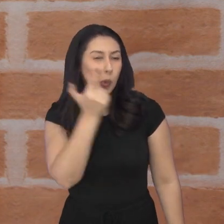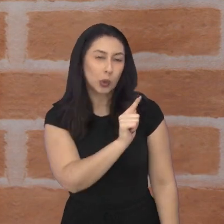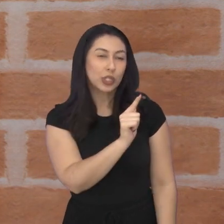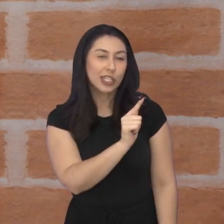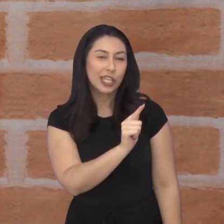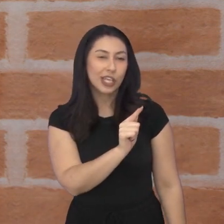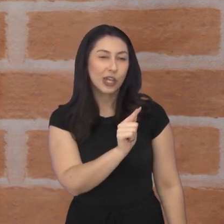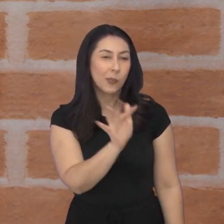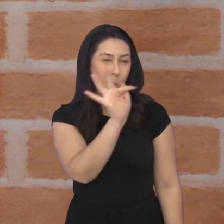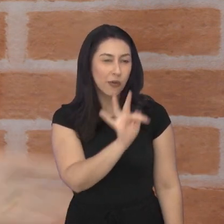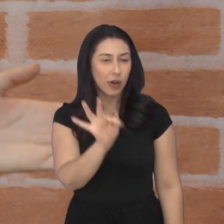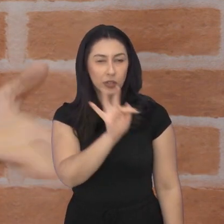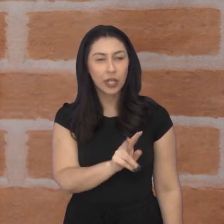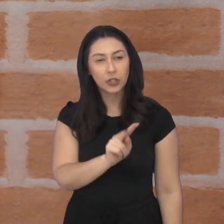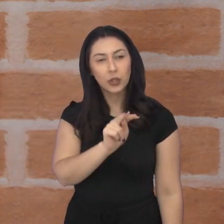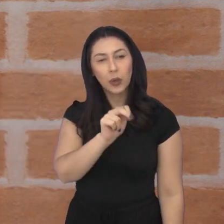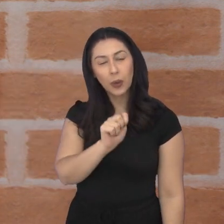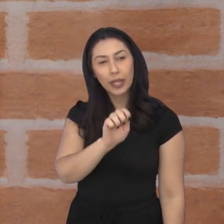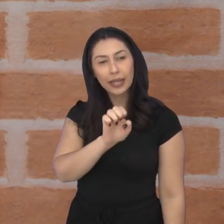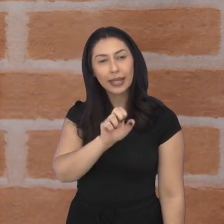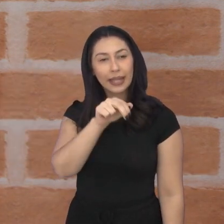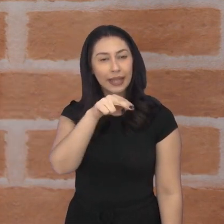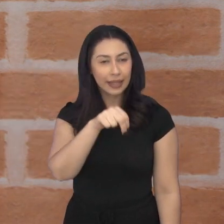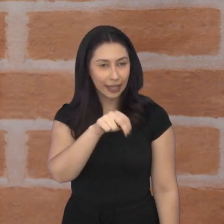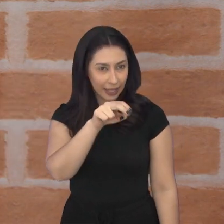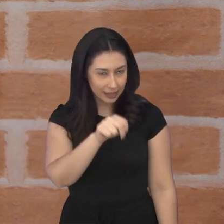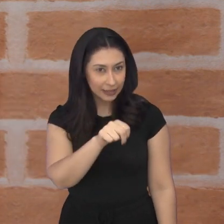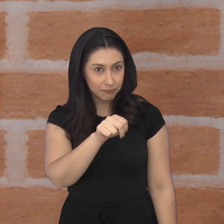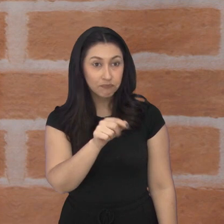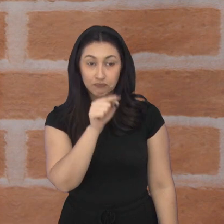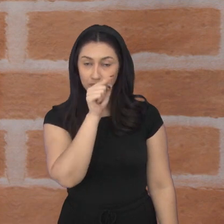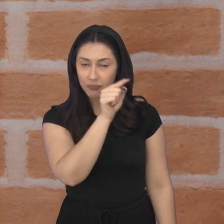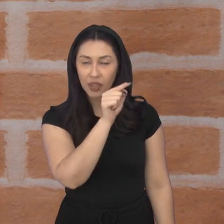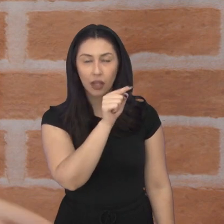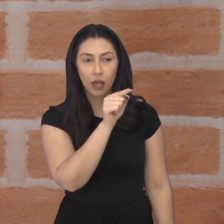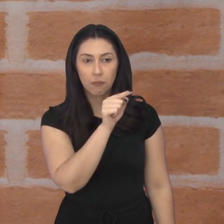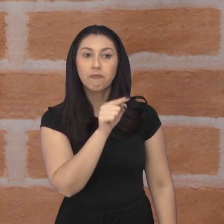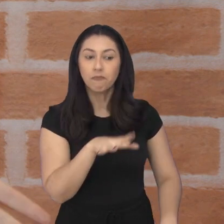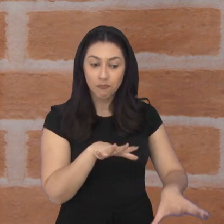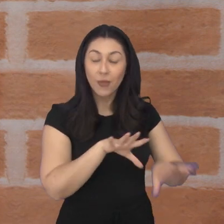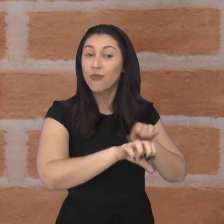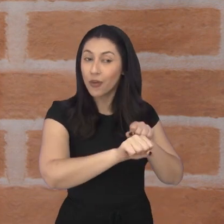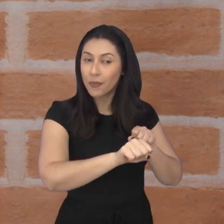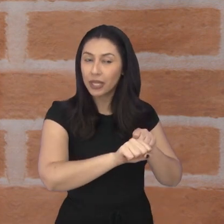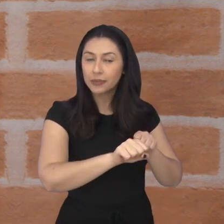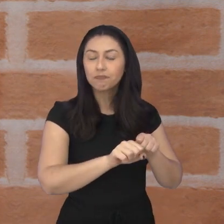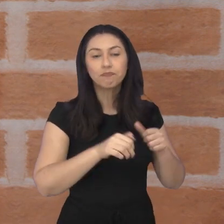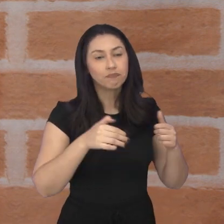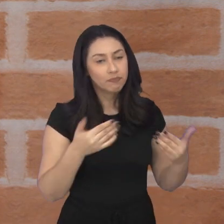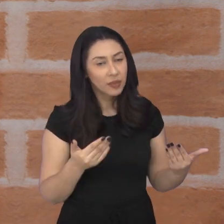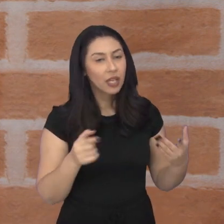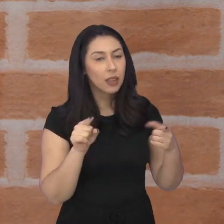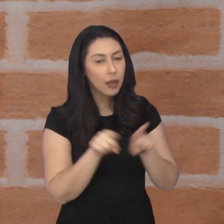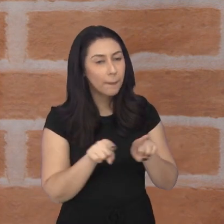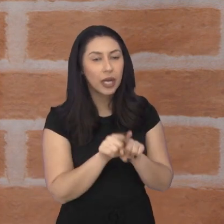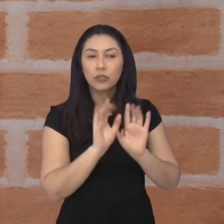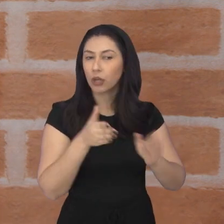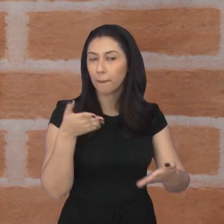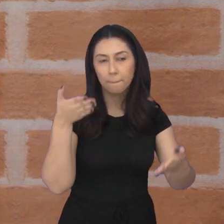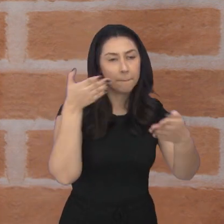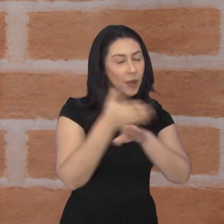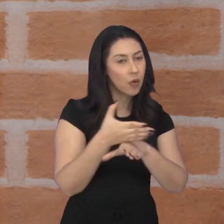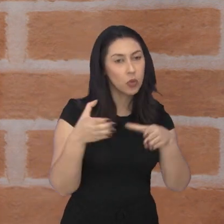bolsa na Universidade de Tennessee, então eu estudei lá por 4 anos e meio, me formei. E aí, né, nesse meio tempo, eu, né, já estava na